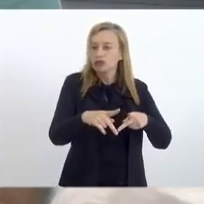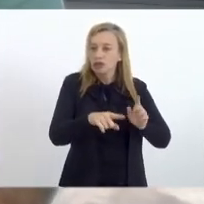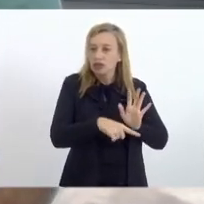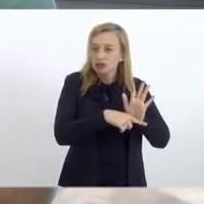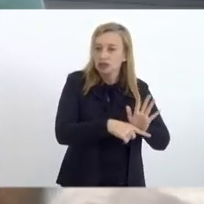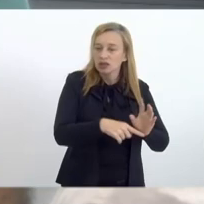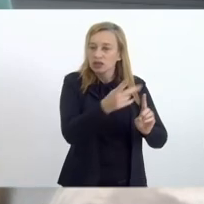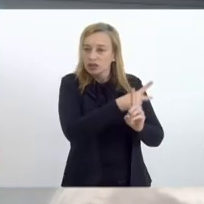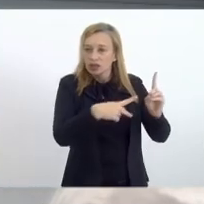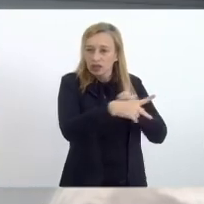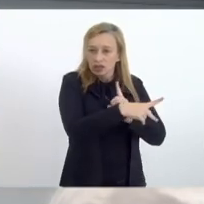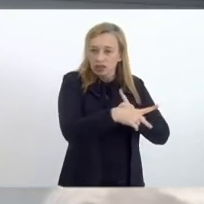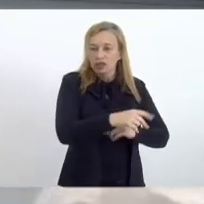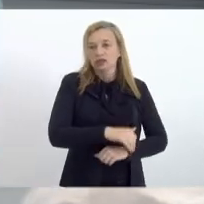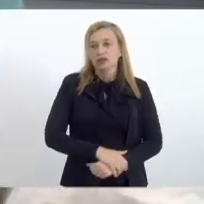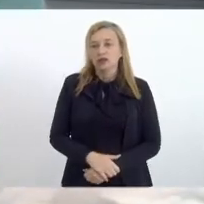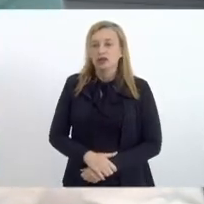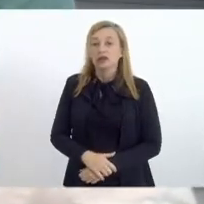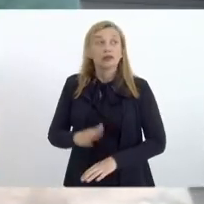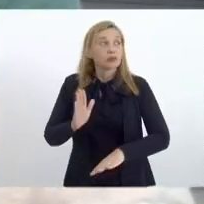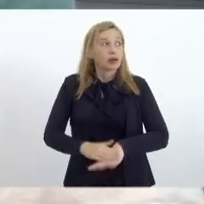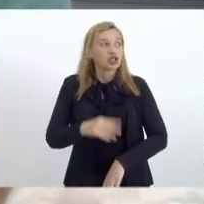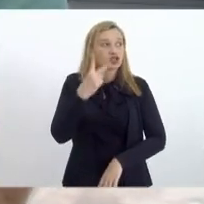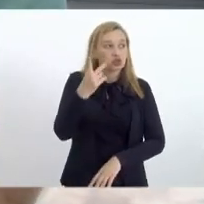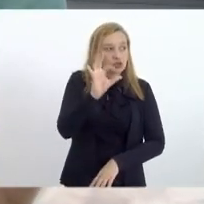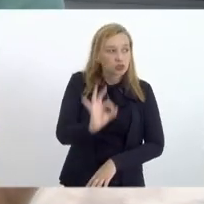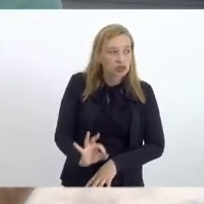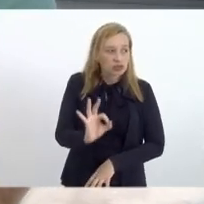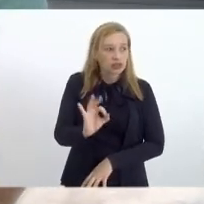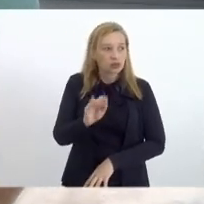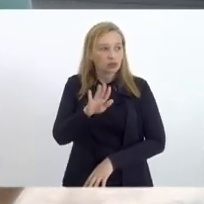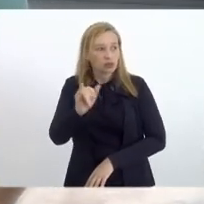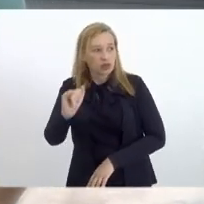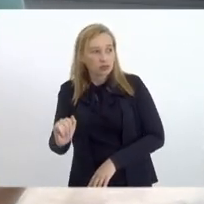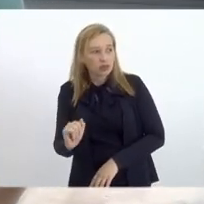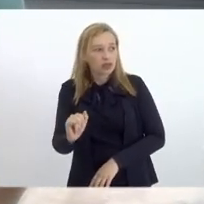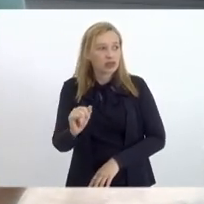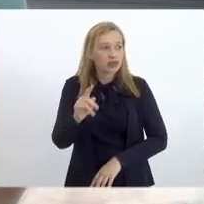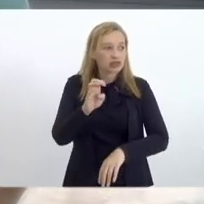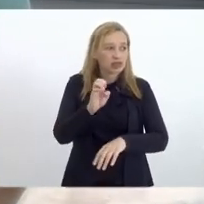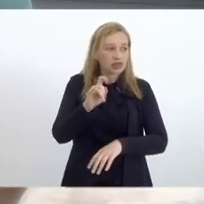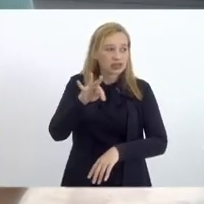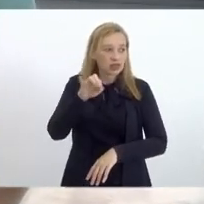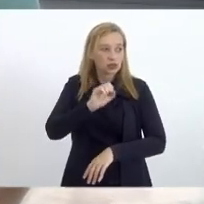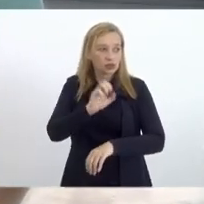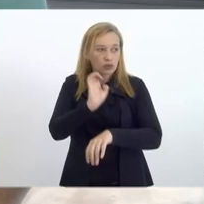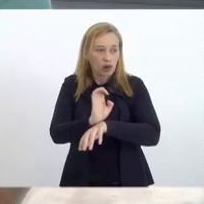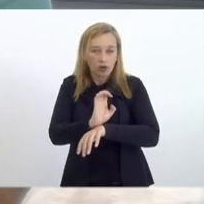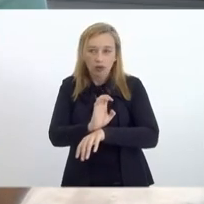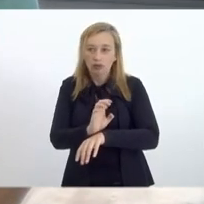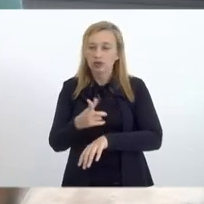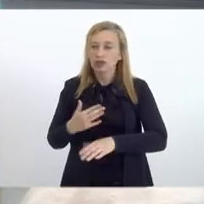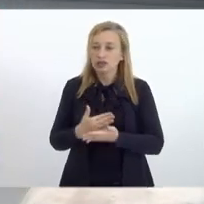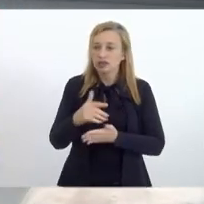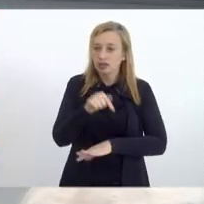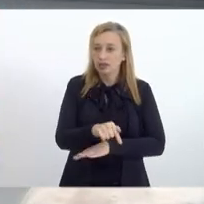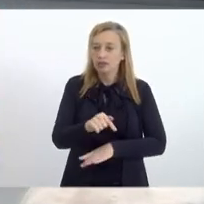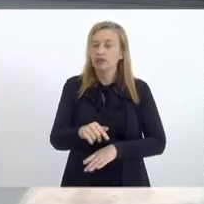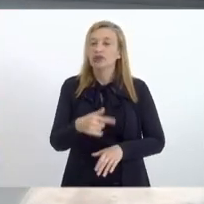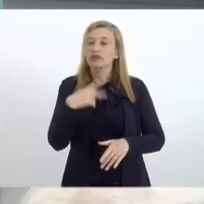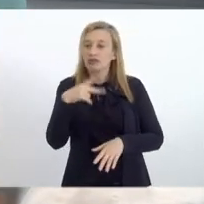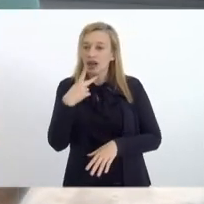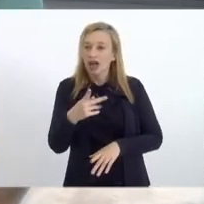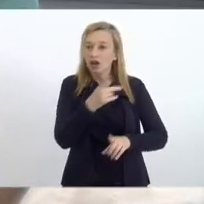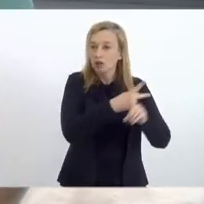nossa economia fluminense. Mais de 2% do PIB estadual passa por aqui. Cabe ressaltar que